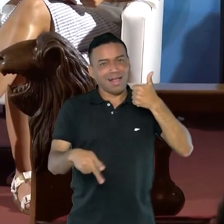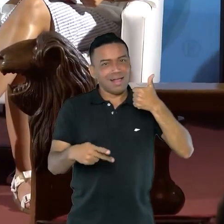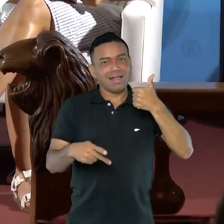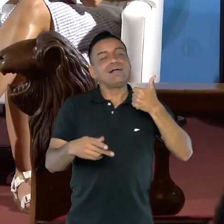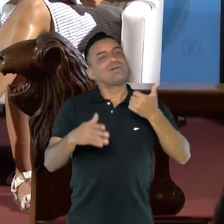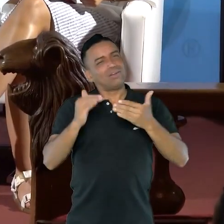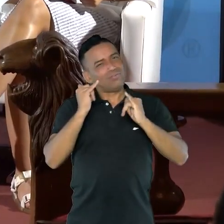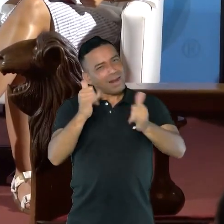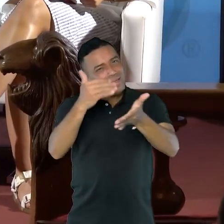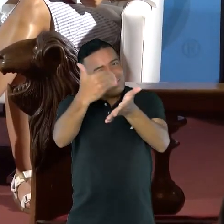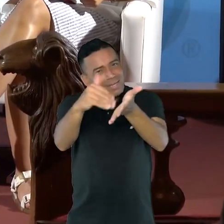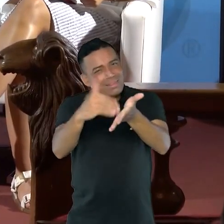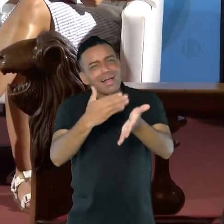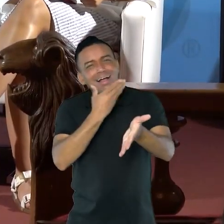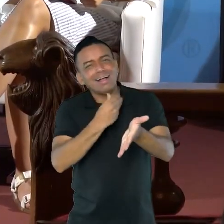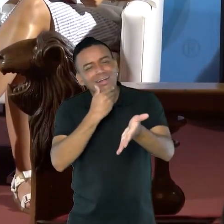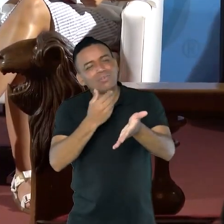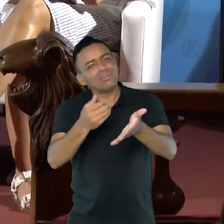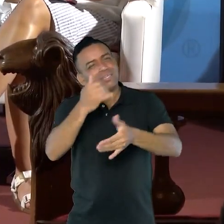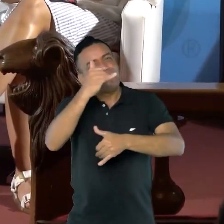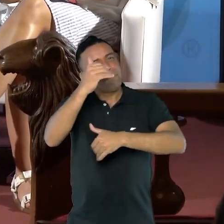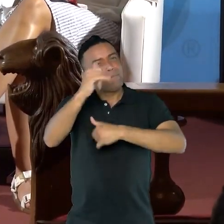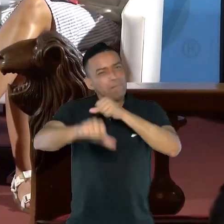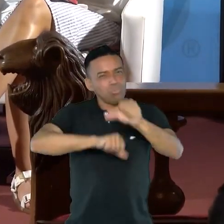vida. Viu? Muito obrigado.